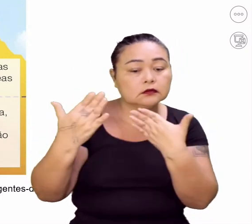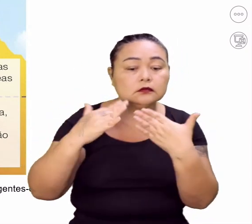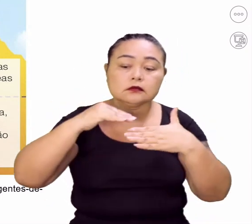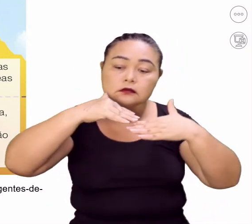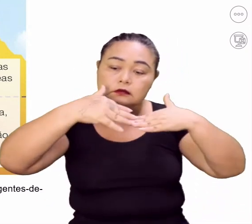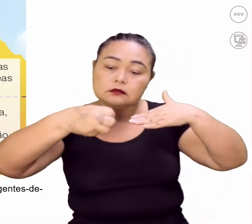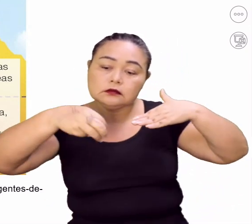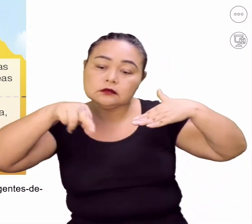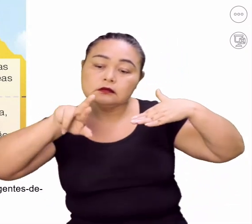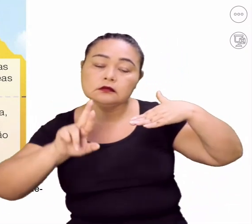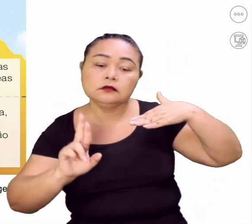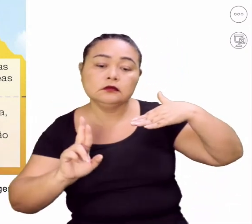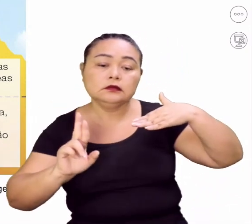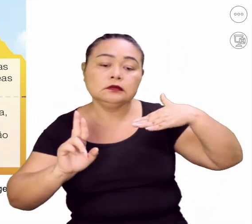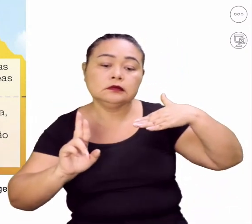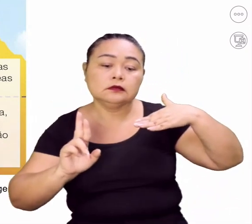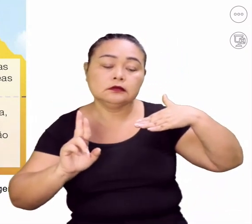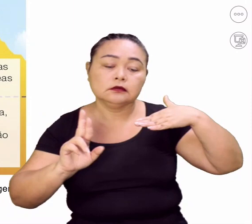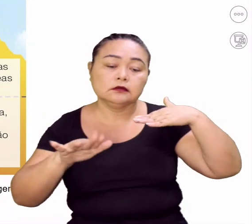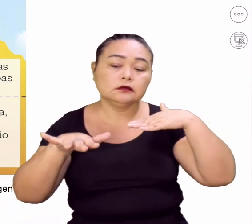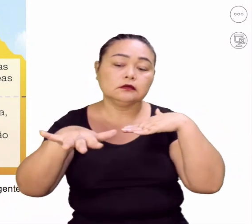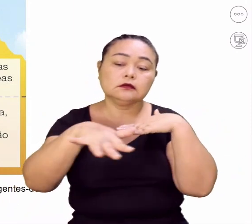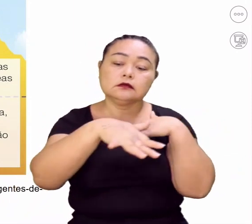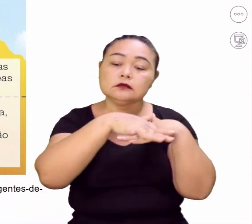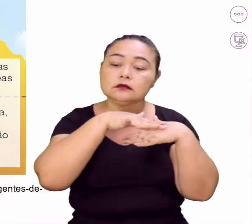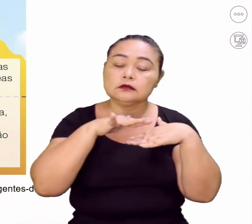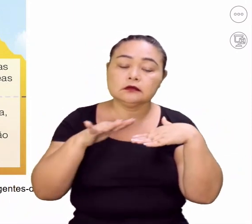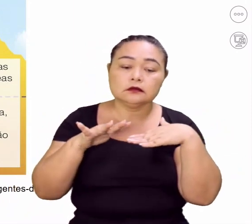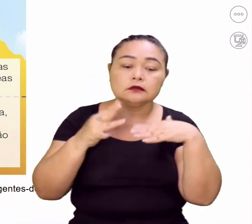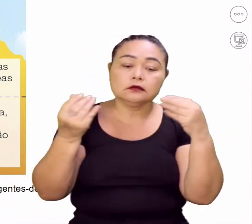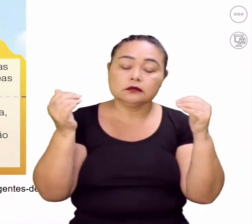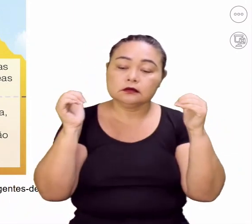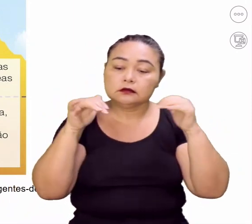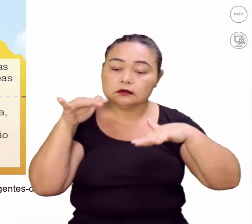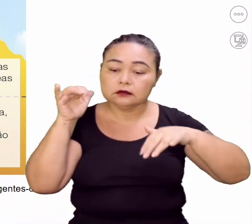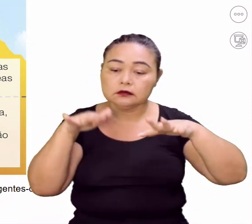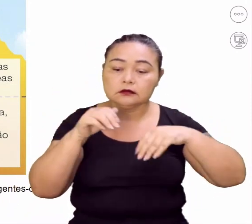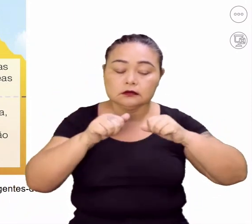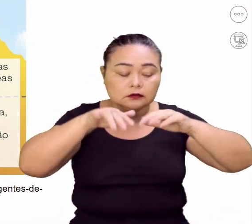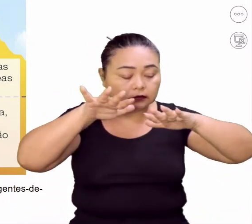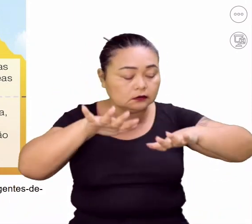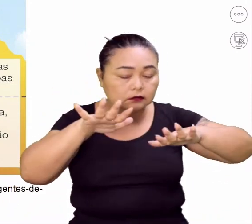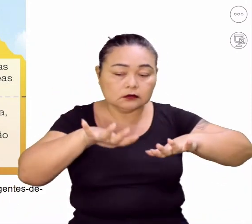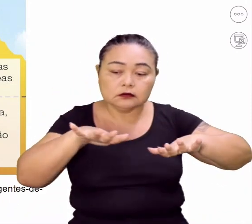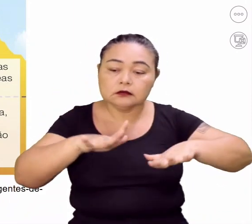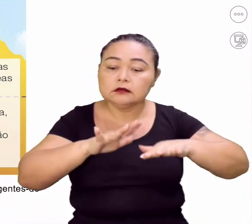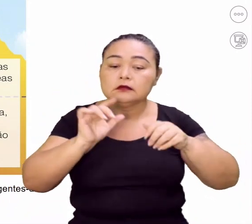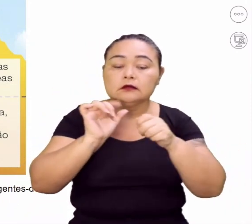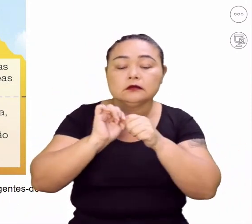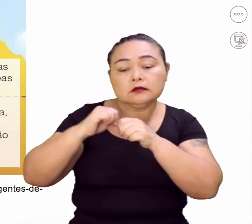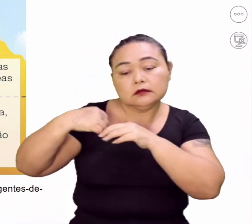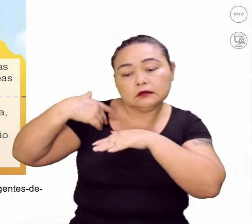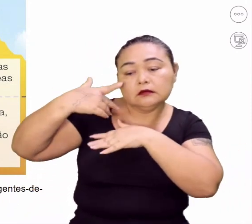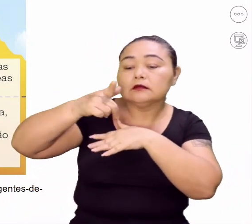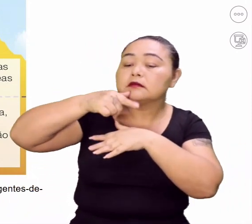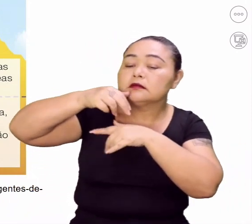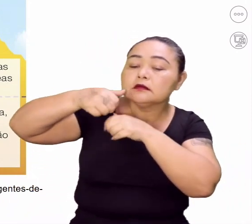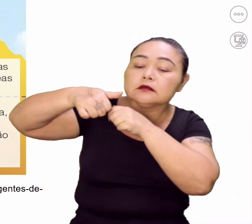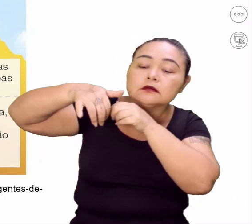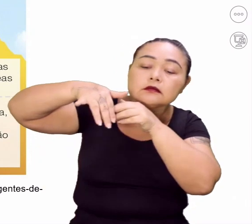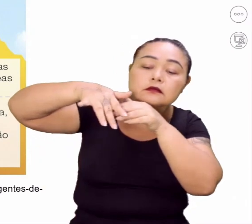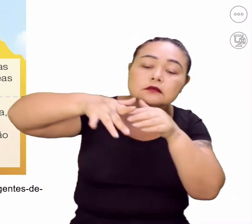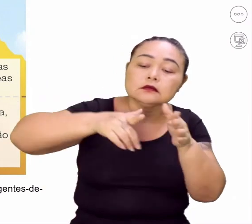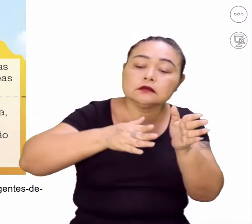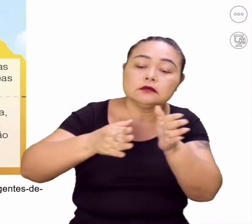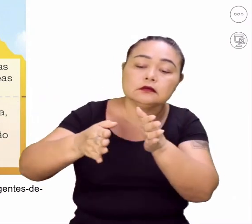do mar. Então, essas áreas é área de acúmulos de sedimentos trazidos pelas águas de